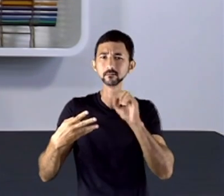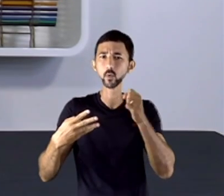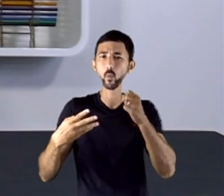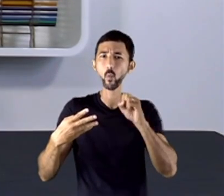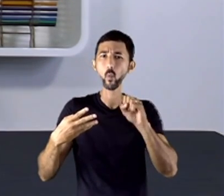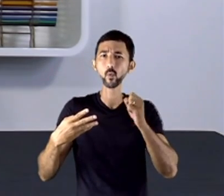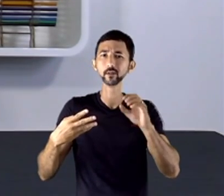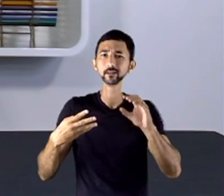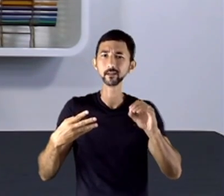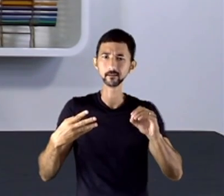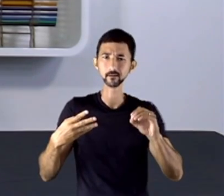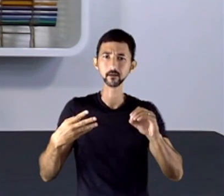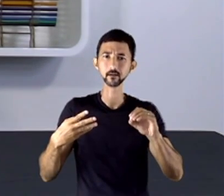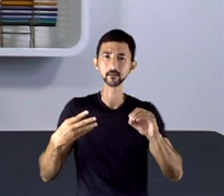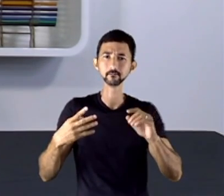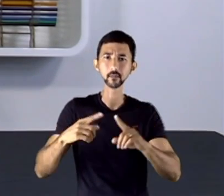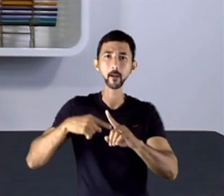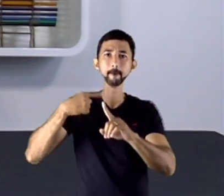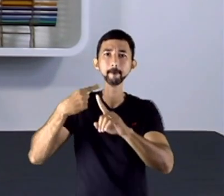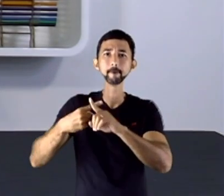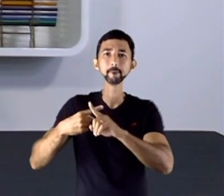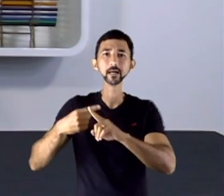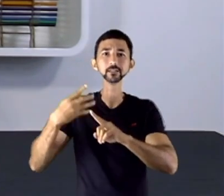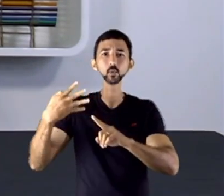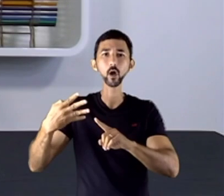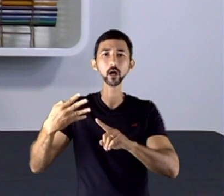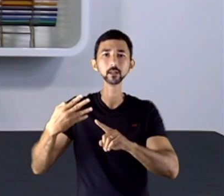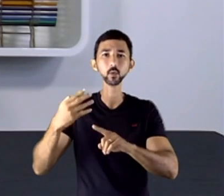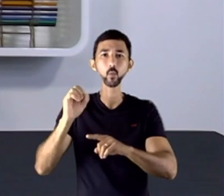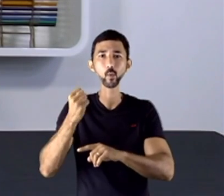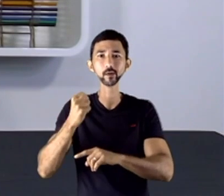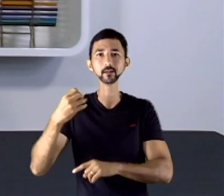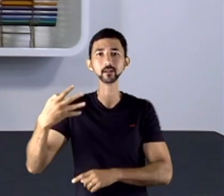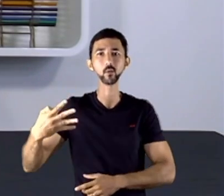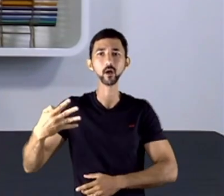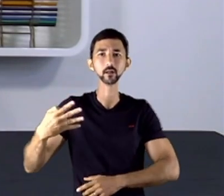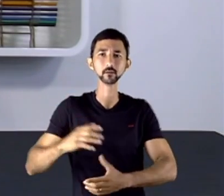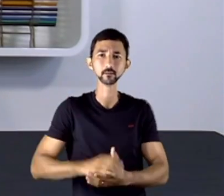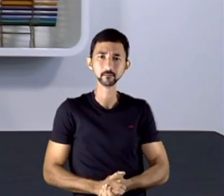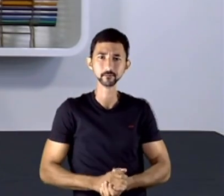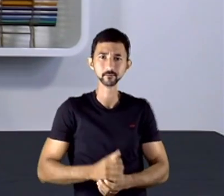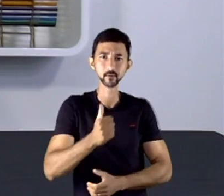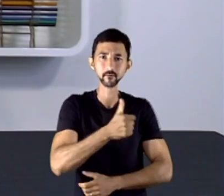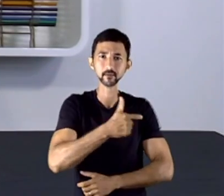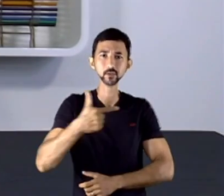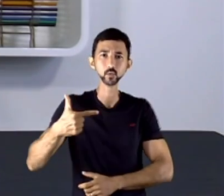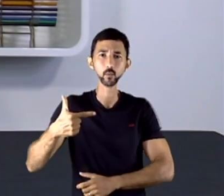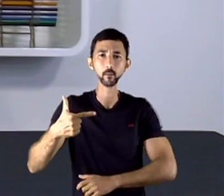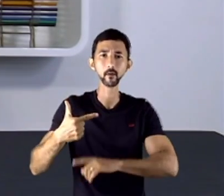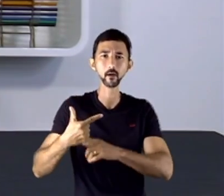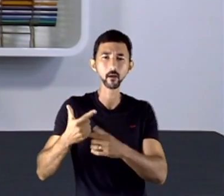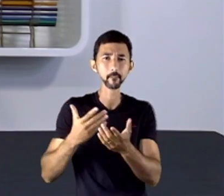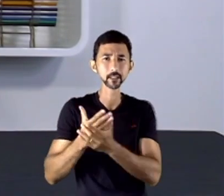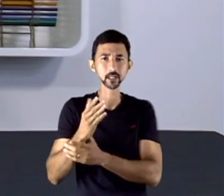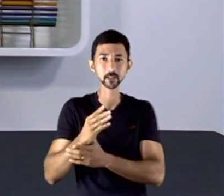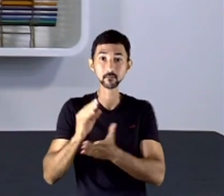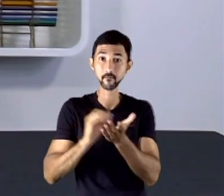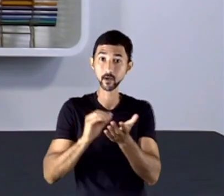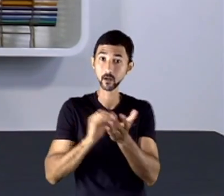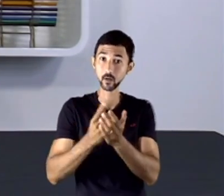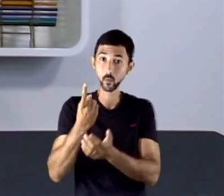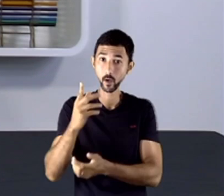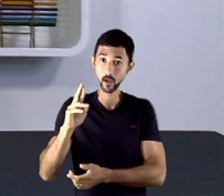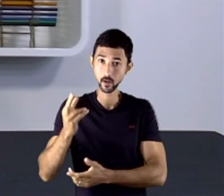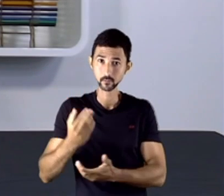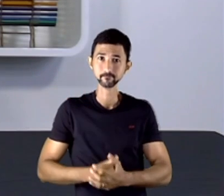80. Com mais 4, 84. Ou seja, 21 passagens. Tá sobrando R$1